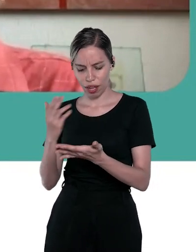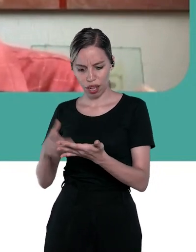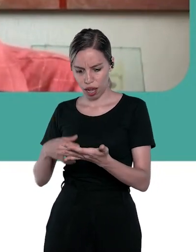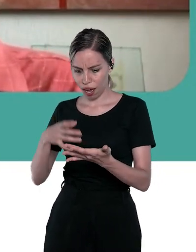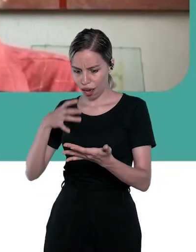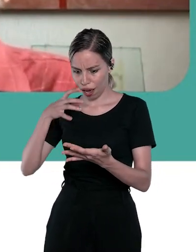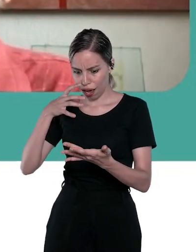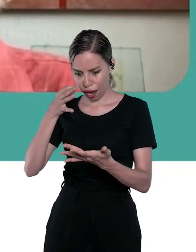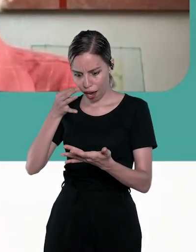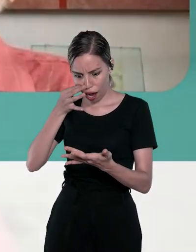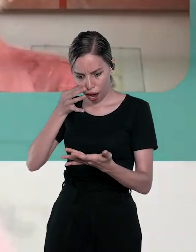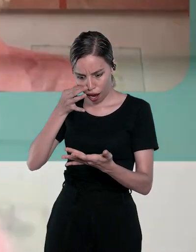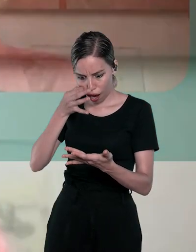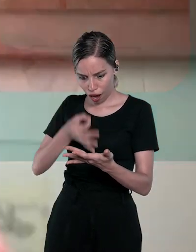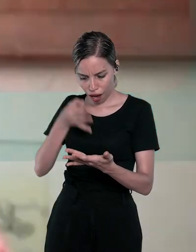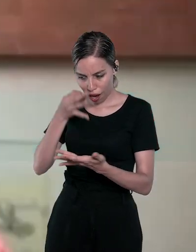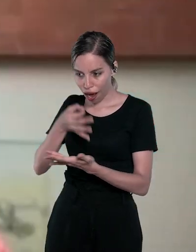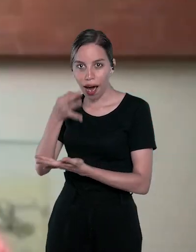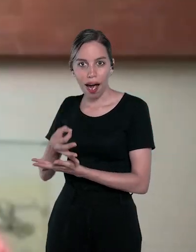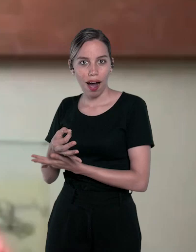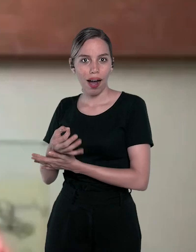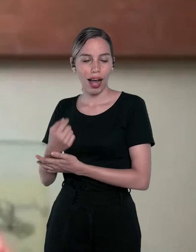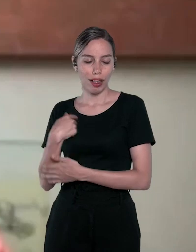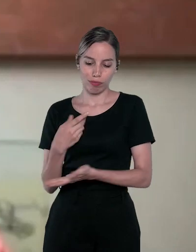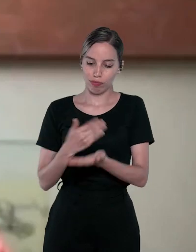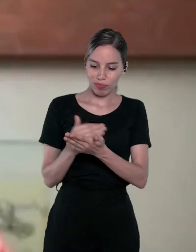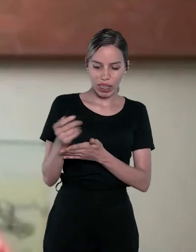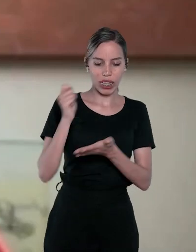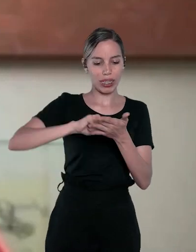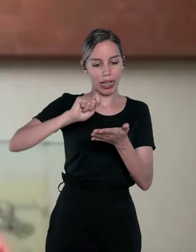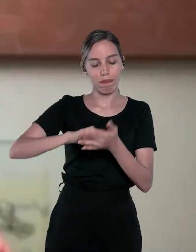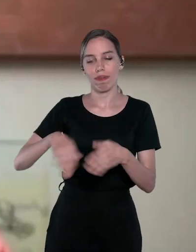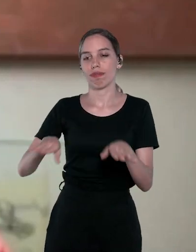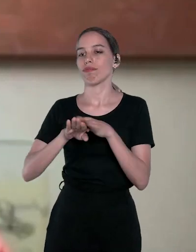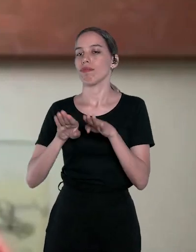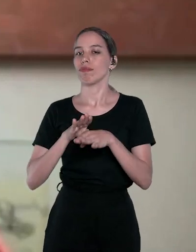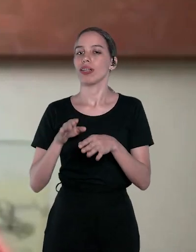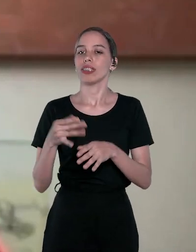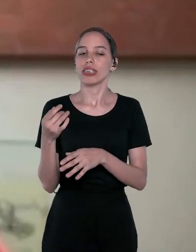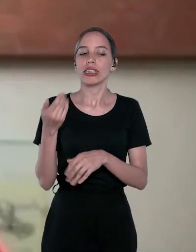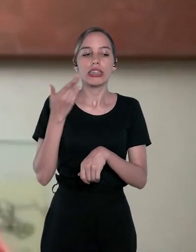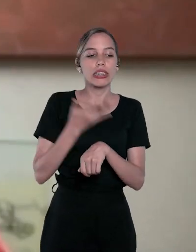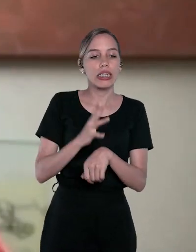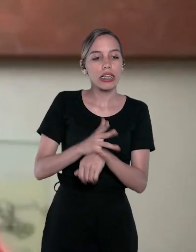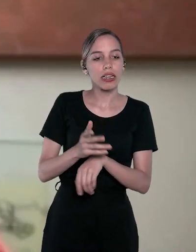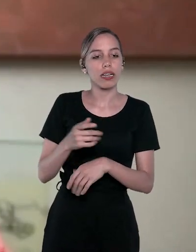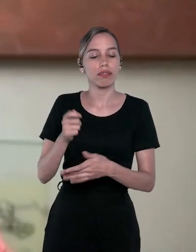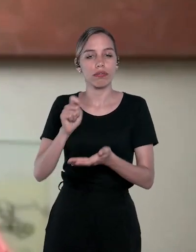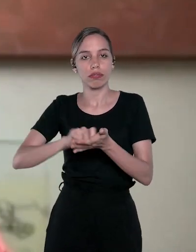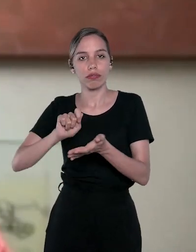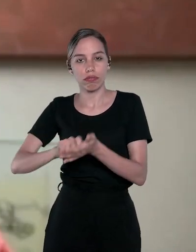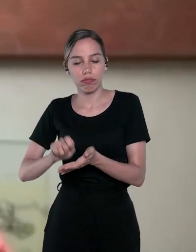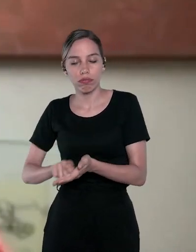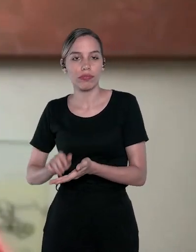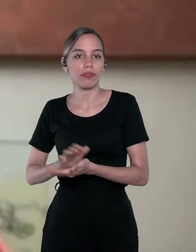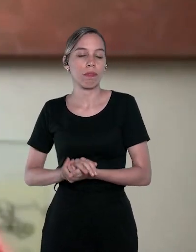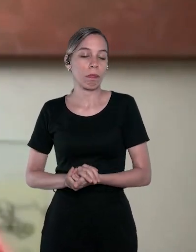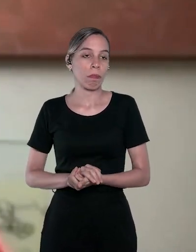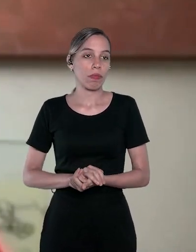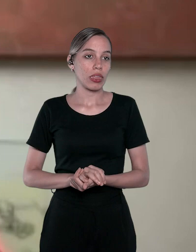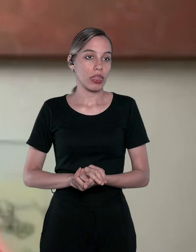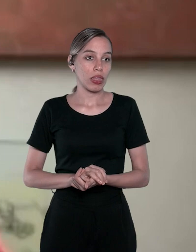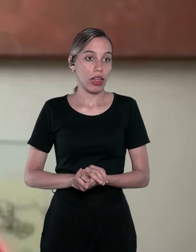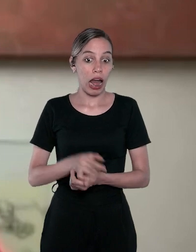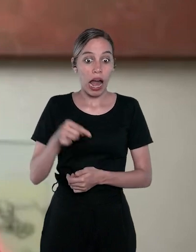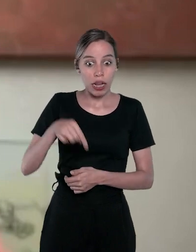a escrever, a ensaiar os meus primeiros poemas, meus primeiros escritos, dessa maneira, já em